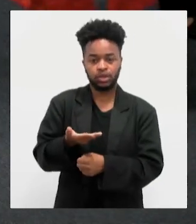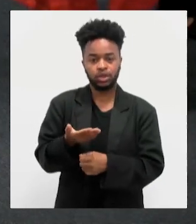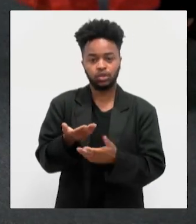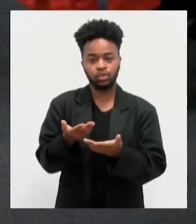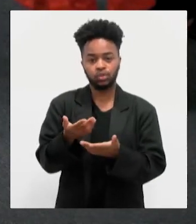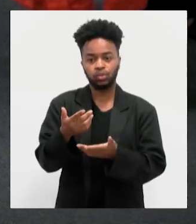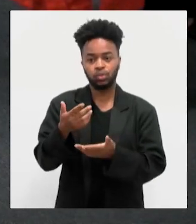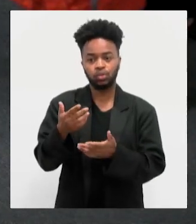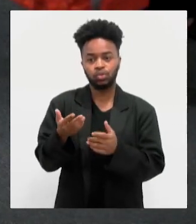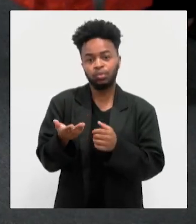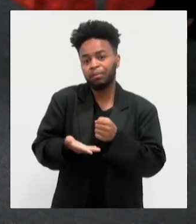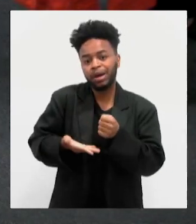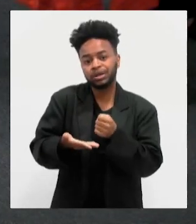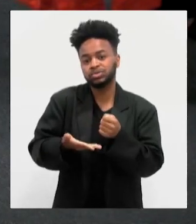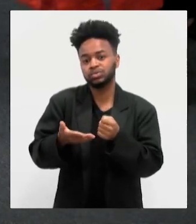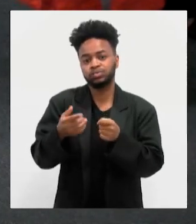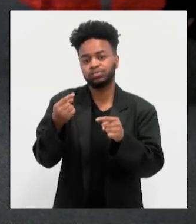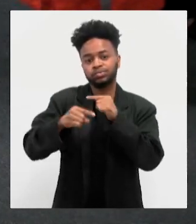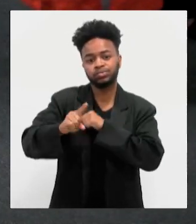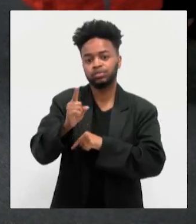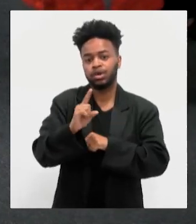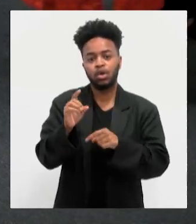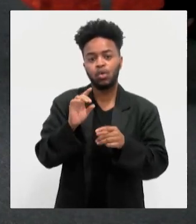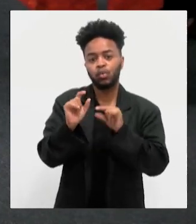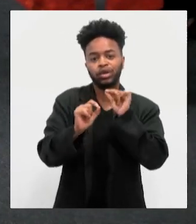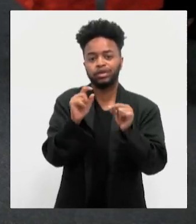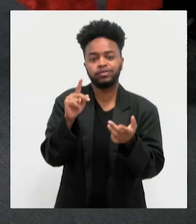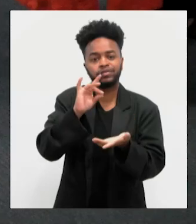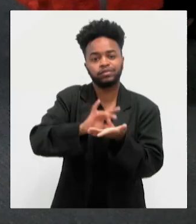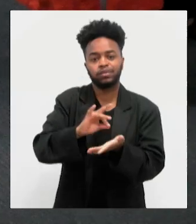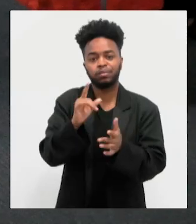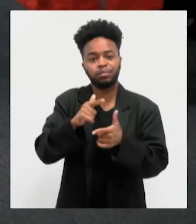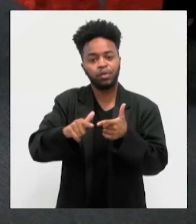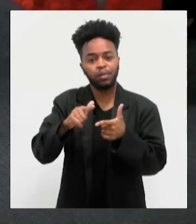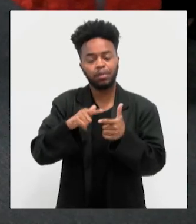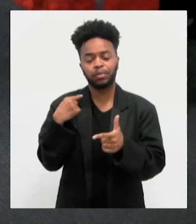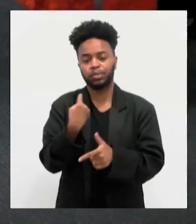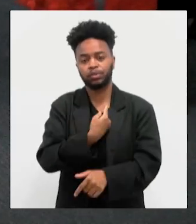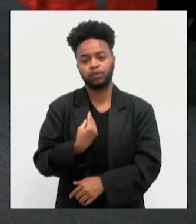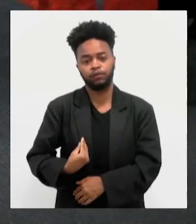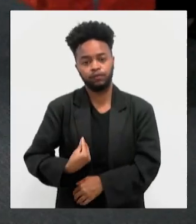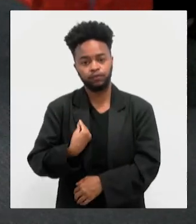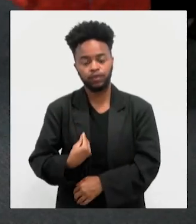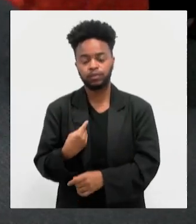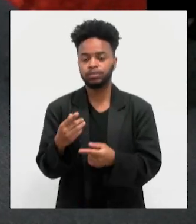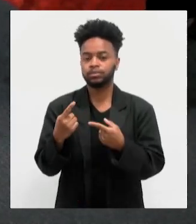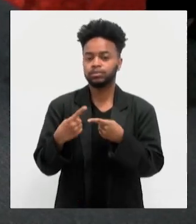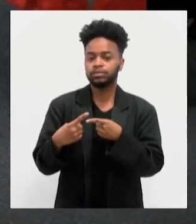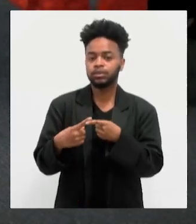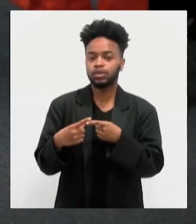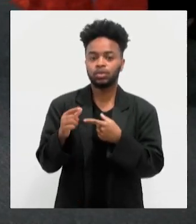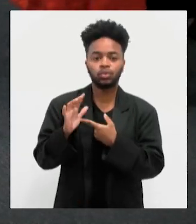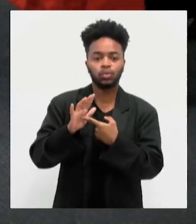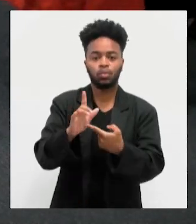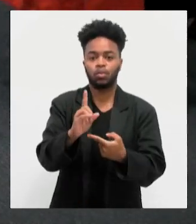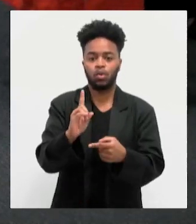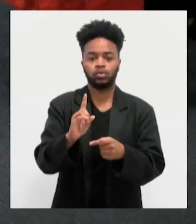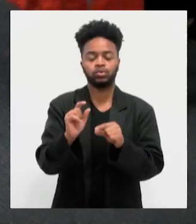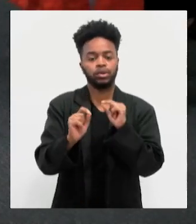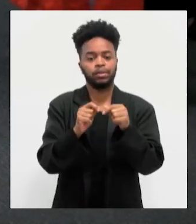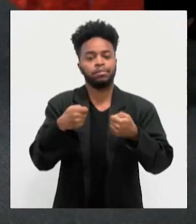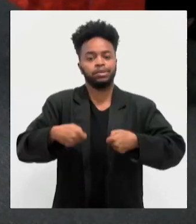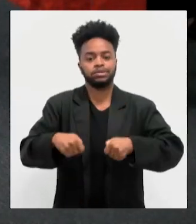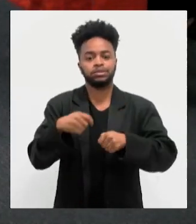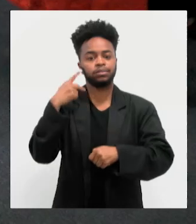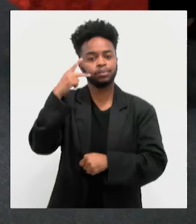vai até a raiz da questão, do problema, daquilo que nós estamos vivendo, das necessidades de políticas públicas que